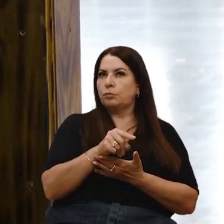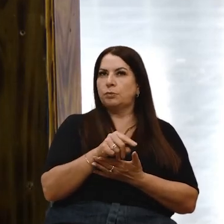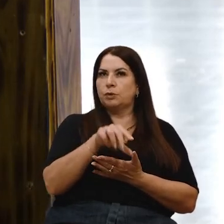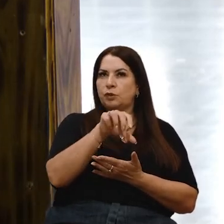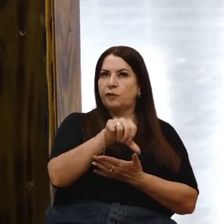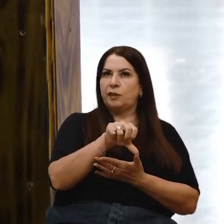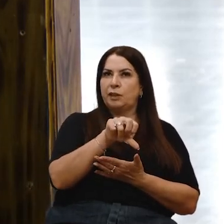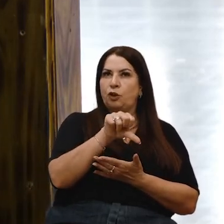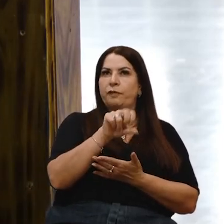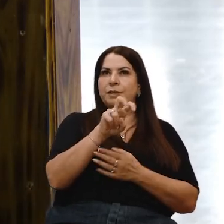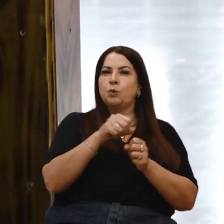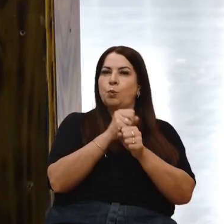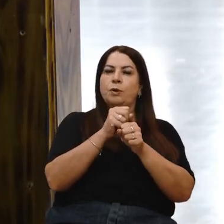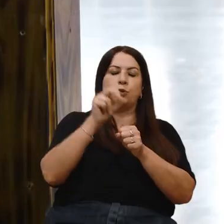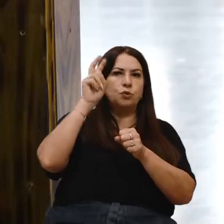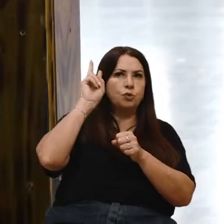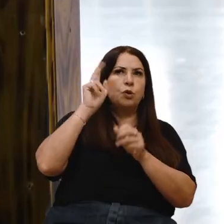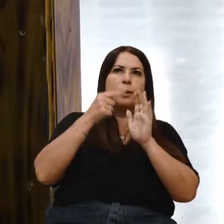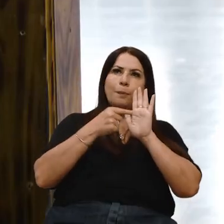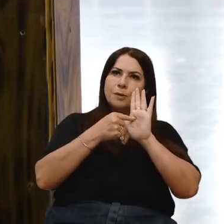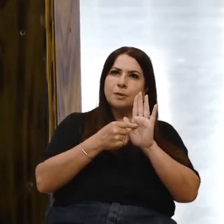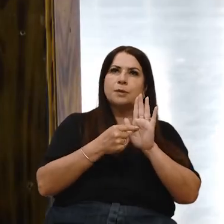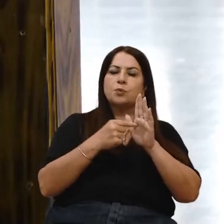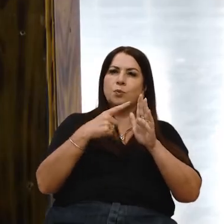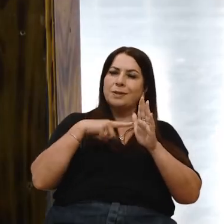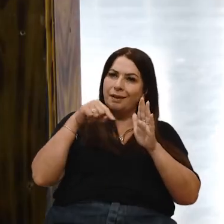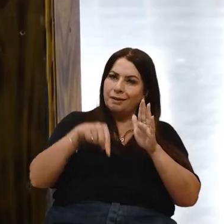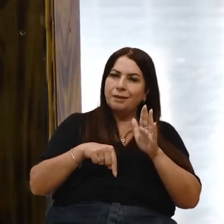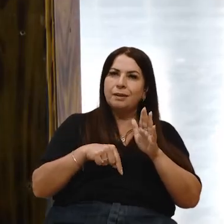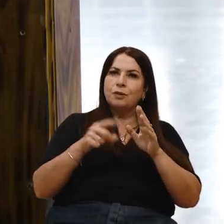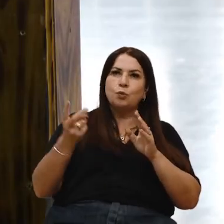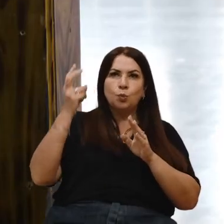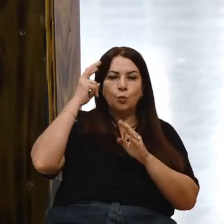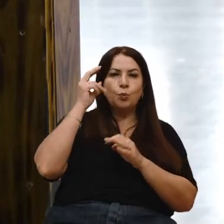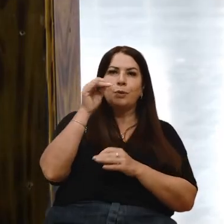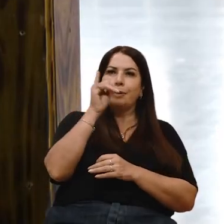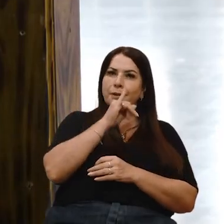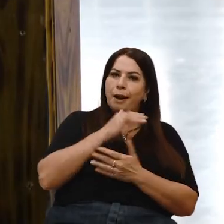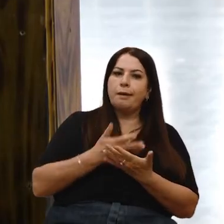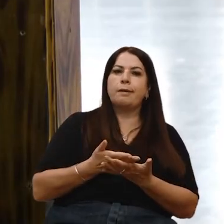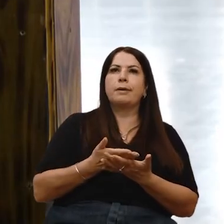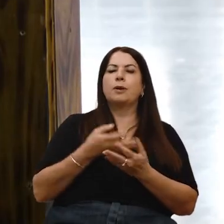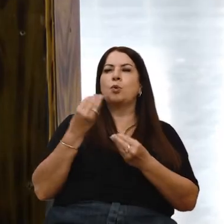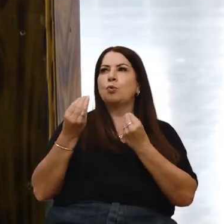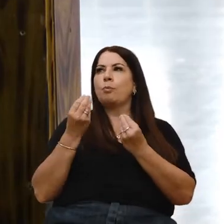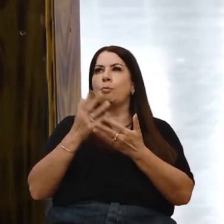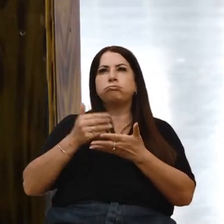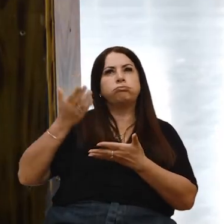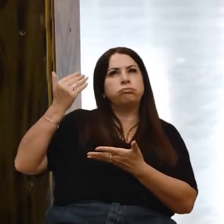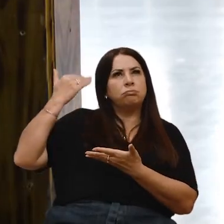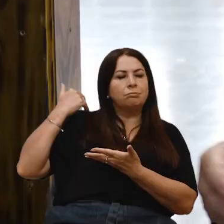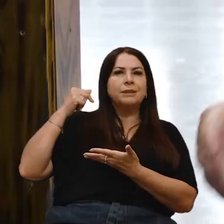tudo, 95 anos de história, mostrando aquilo que a gente tem de cultura italiana,